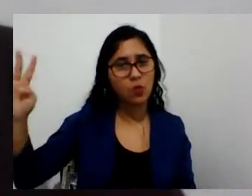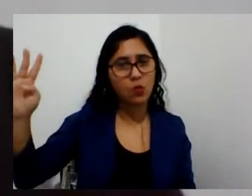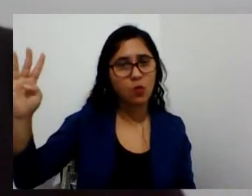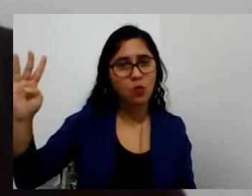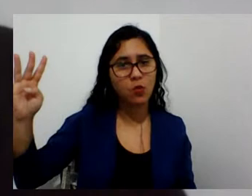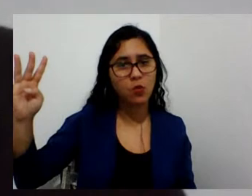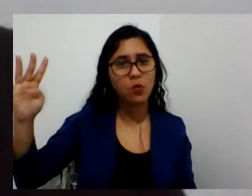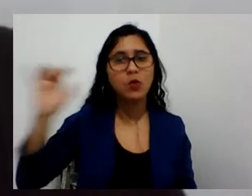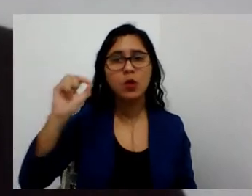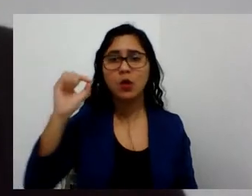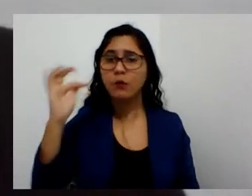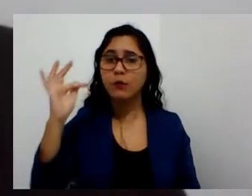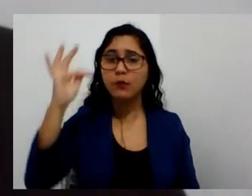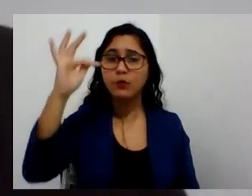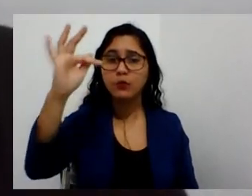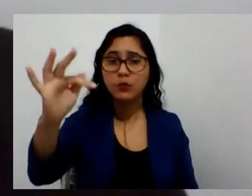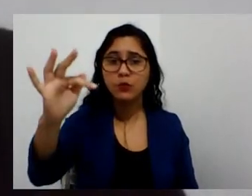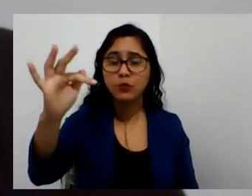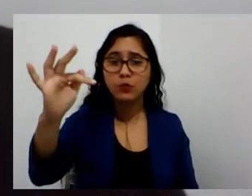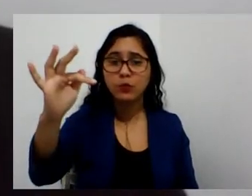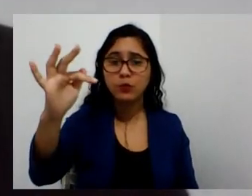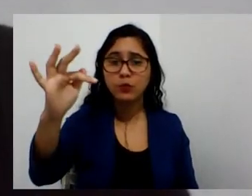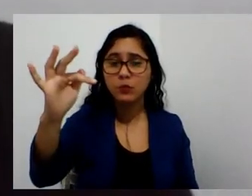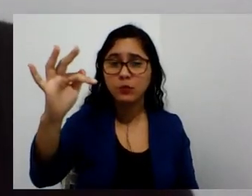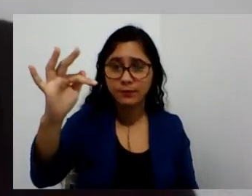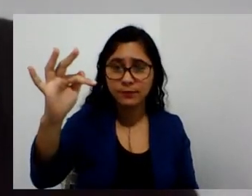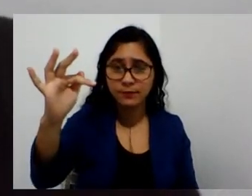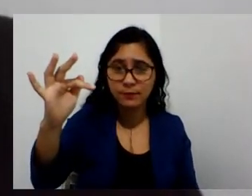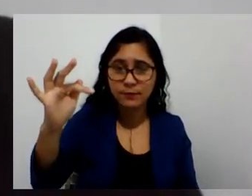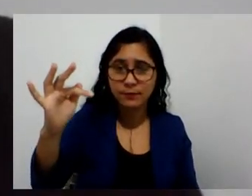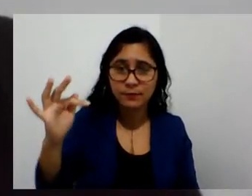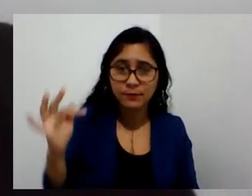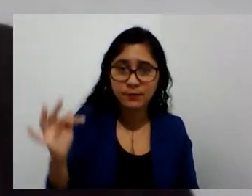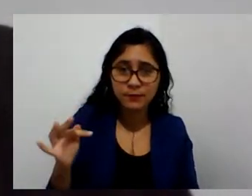que um dia, nas colinas vermelhas da Geórgia,